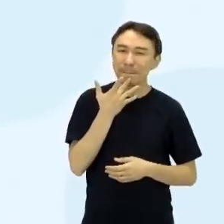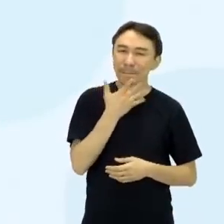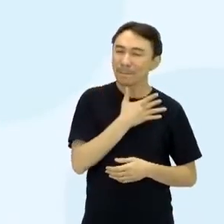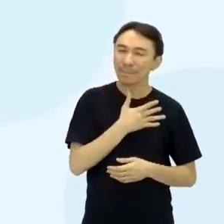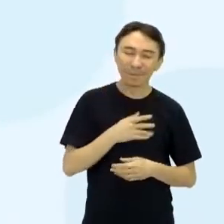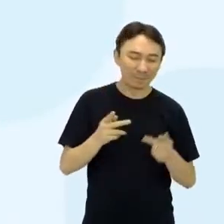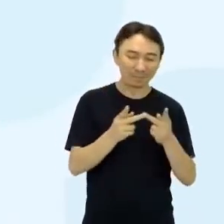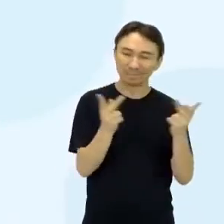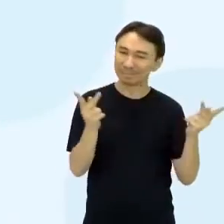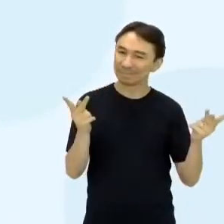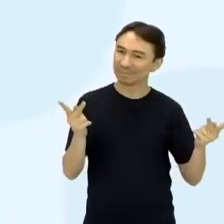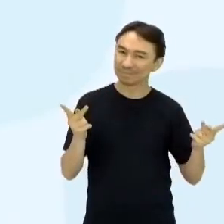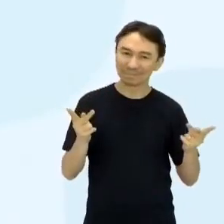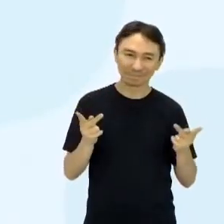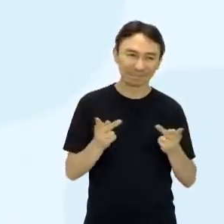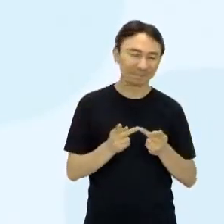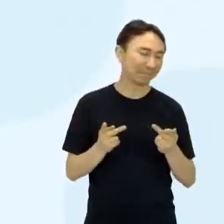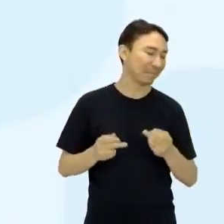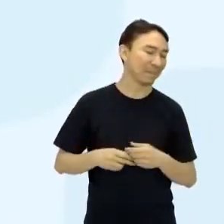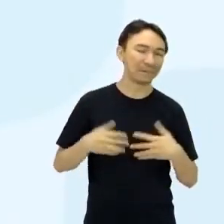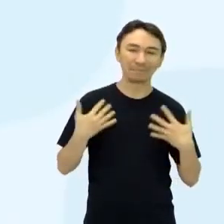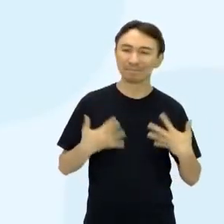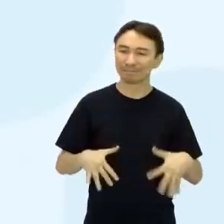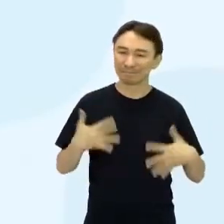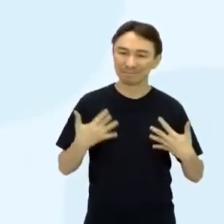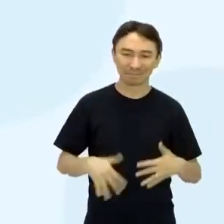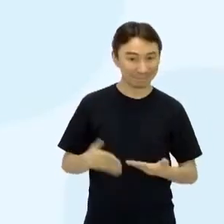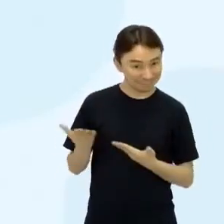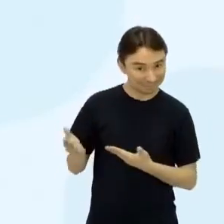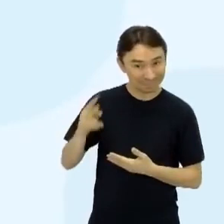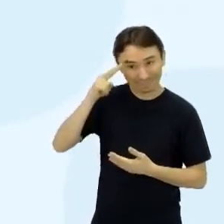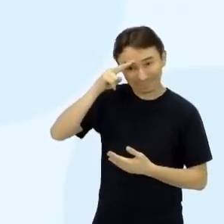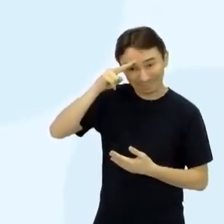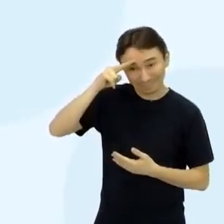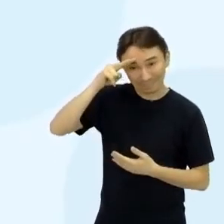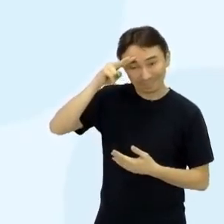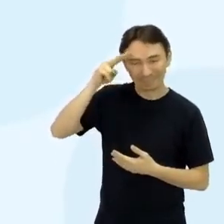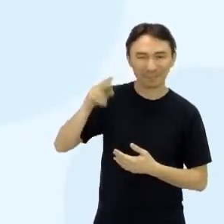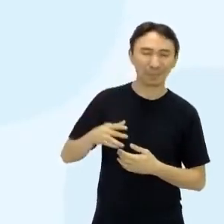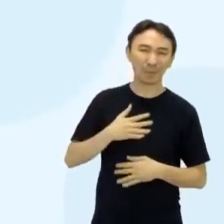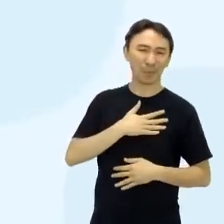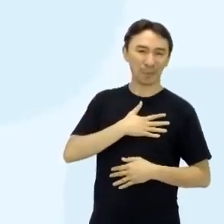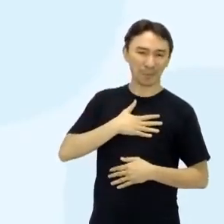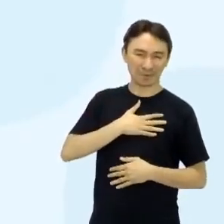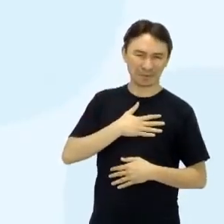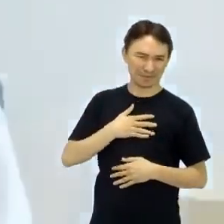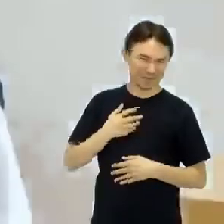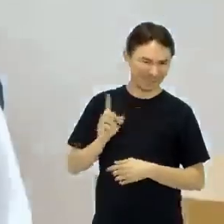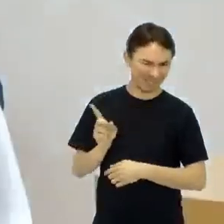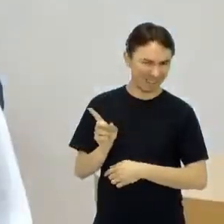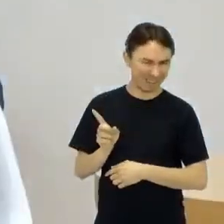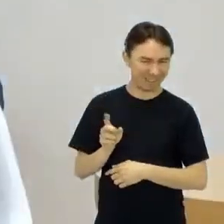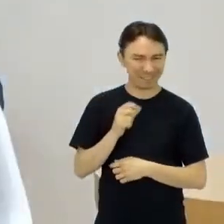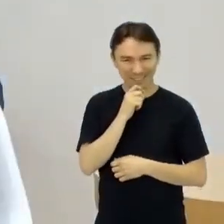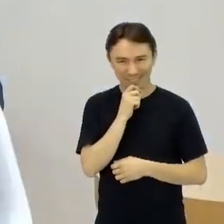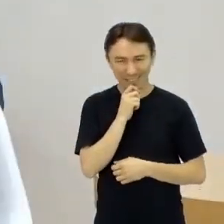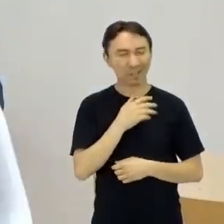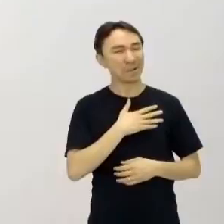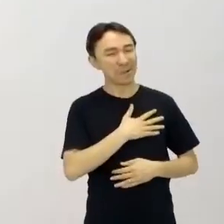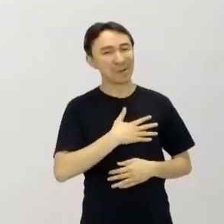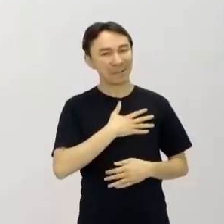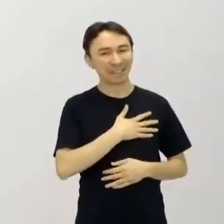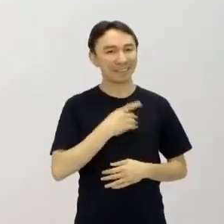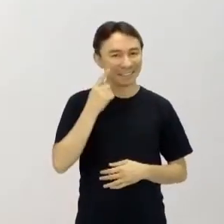Gostoso comer pizza. É gostoso, né, Vivi? Demais. A Vivi não tem cara de quem come pizza, claro, né? Que eu como. A Vivi é fitness, né? Ela não come pizza, né? Com